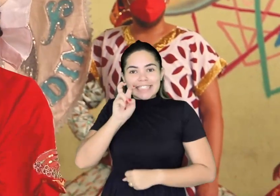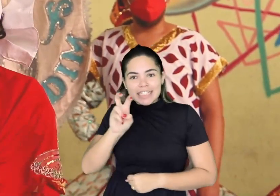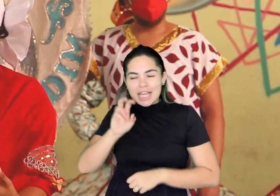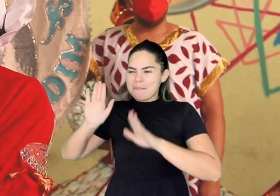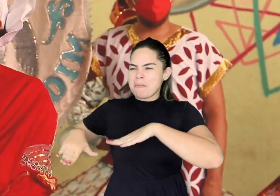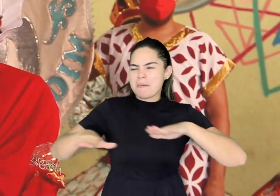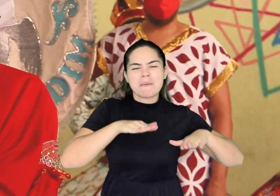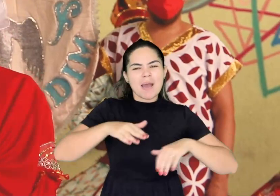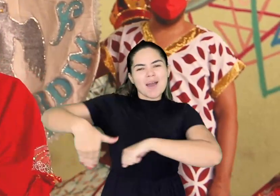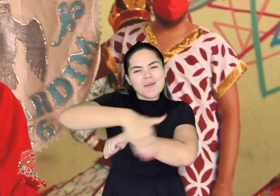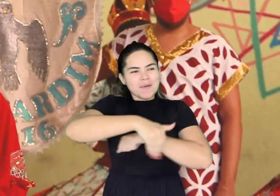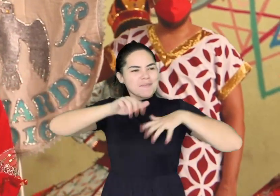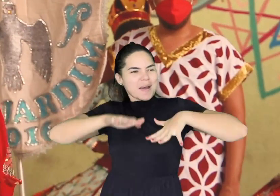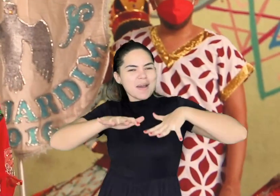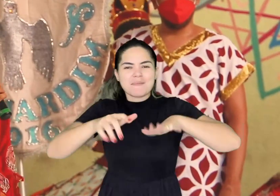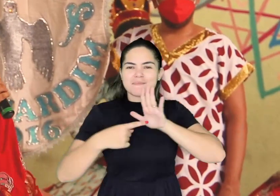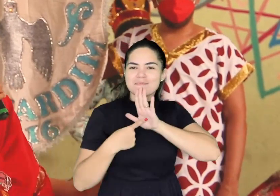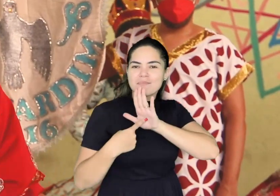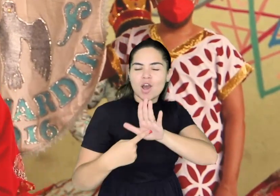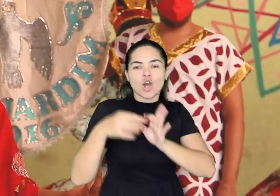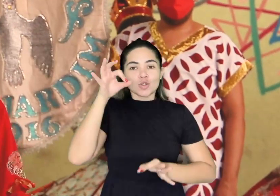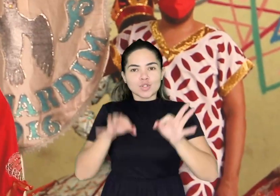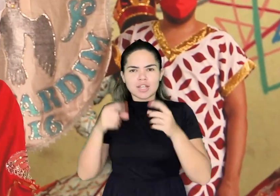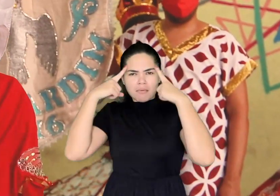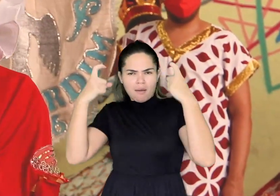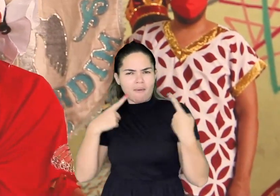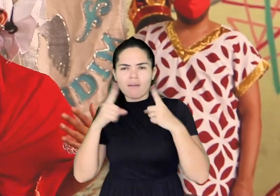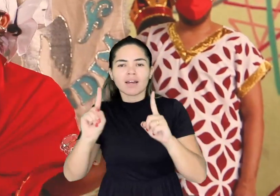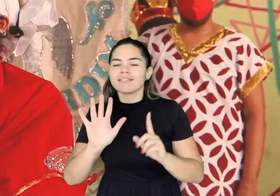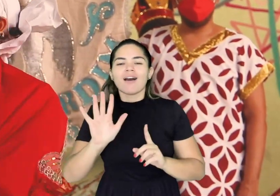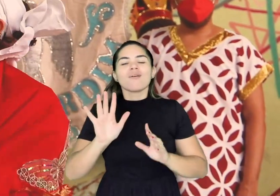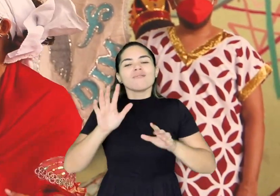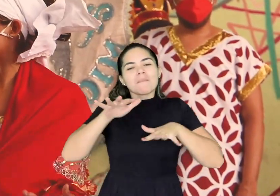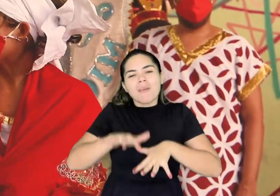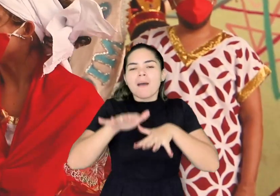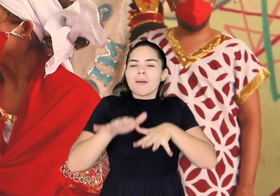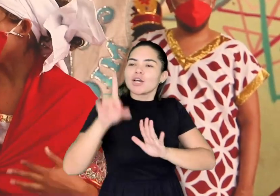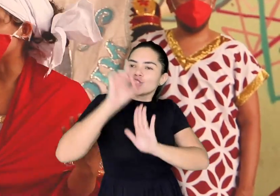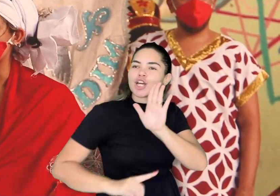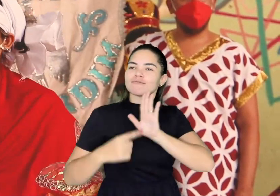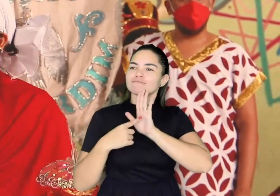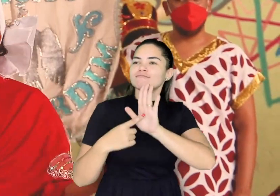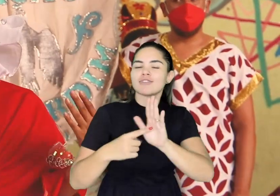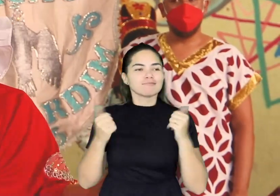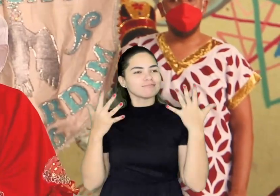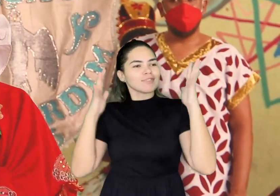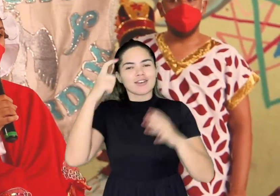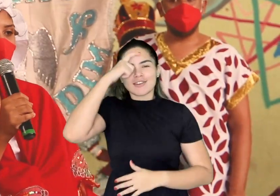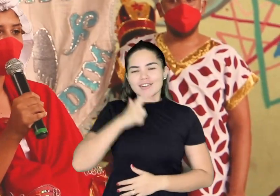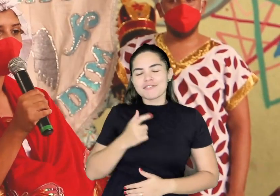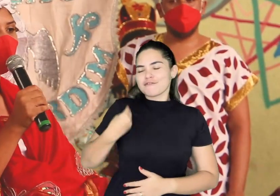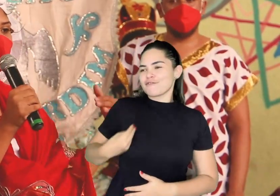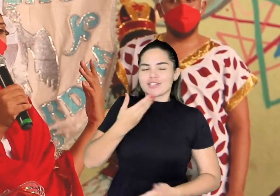essa força dos batuques nas ruas, com essa justiça que não é vingança, que a gente procura todo dia batucar, comemorar e